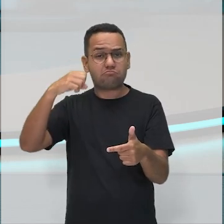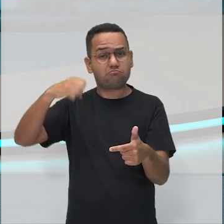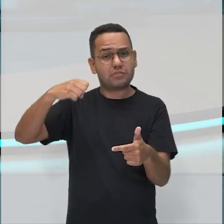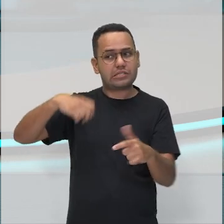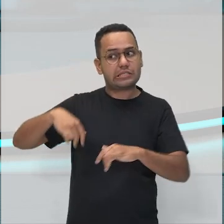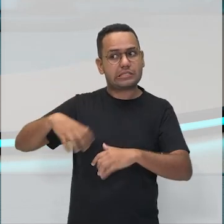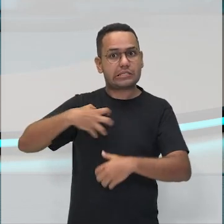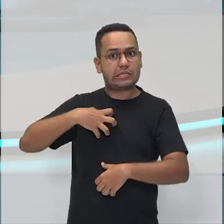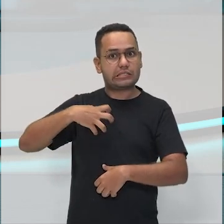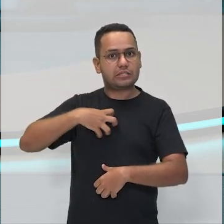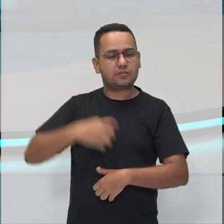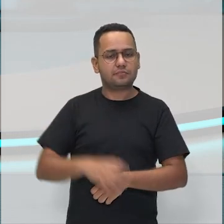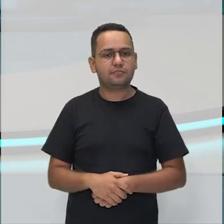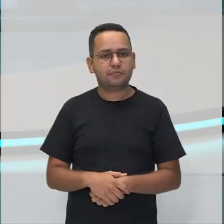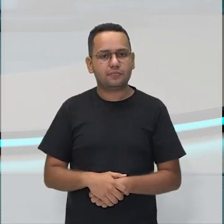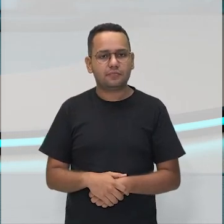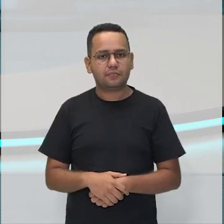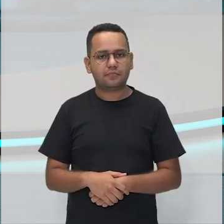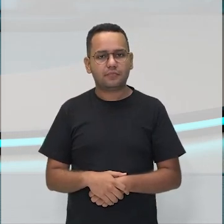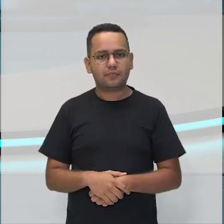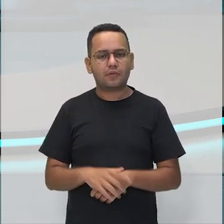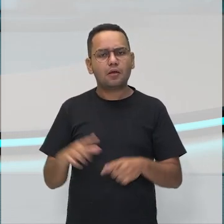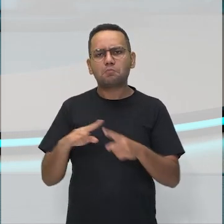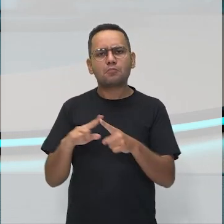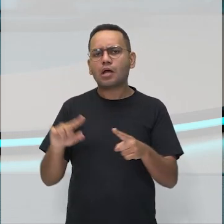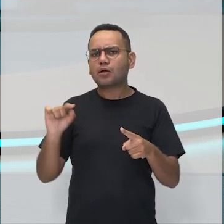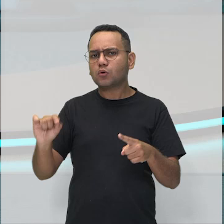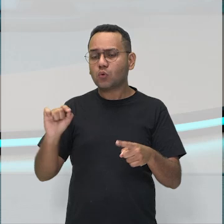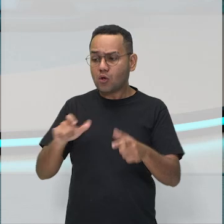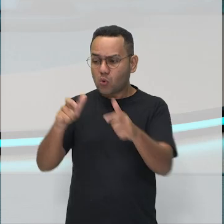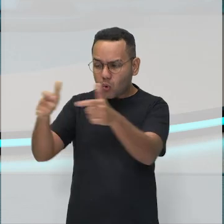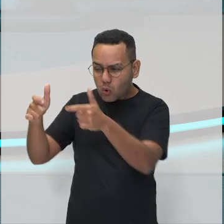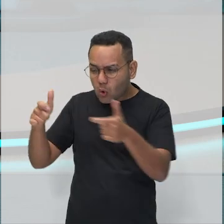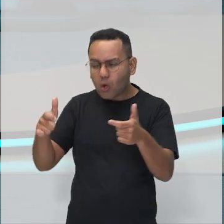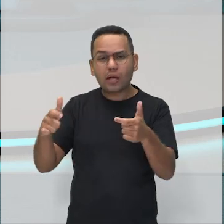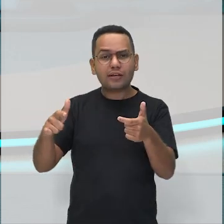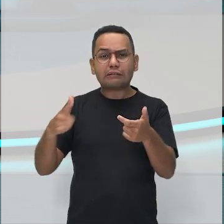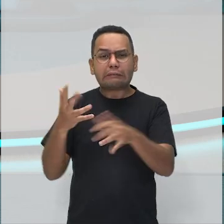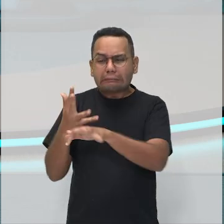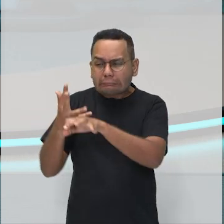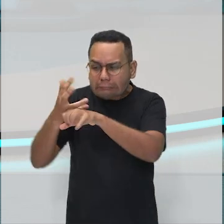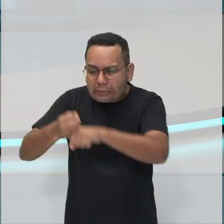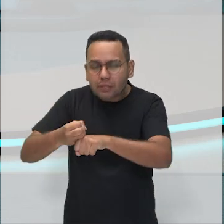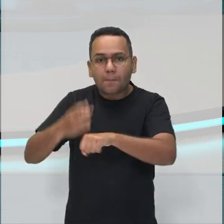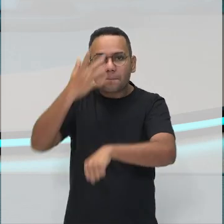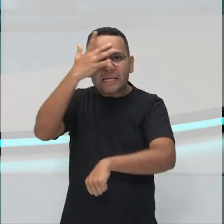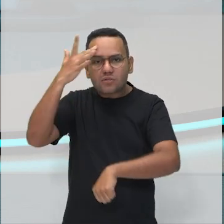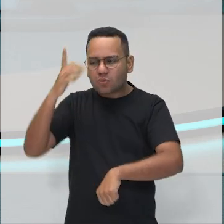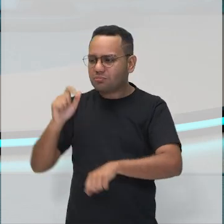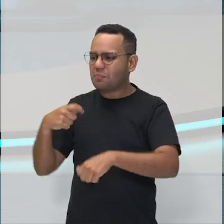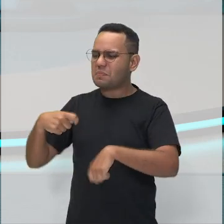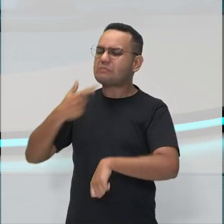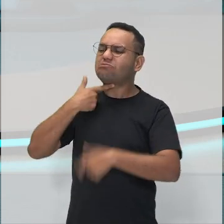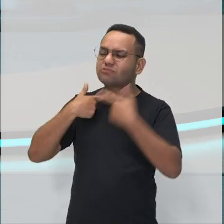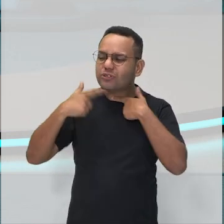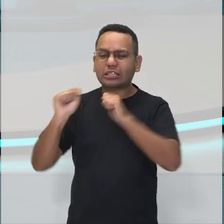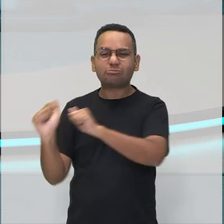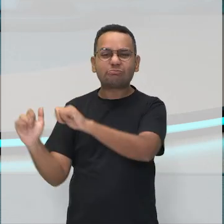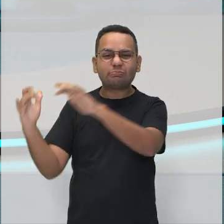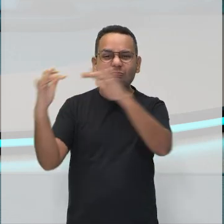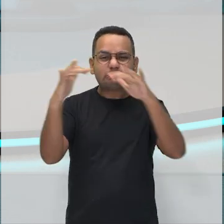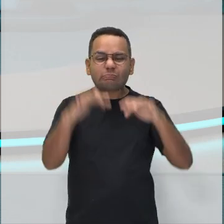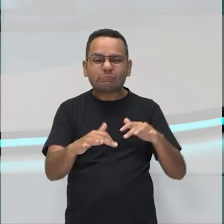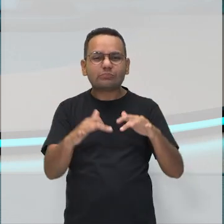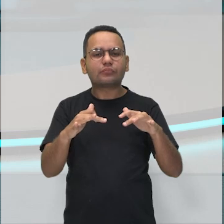uma forte onda de migração. Muitas pessoas tiveram que sair daqueles locais para